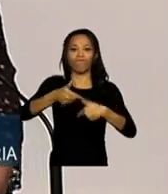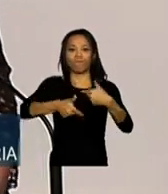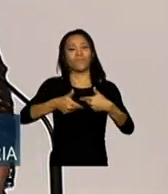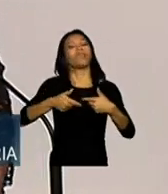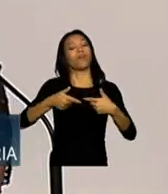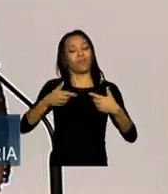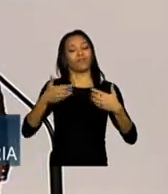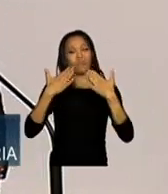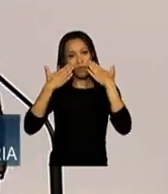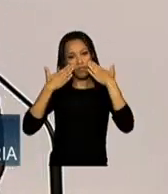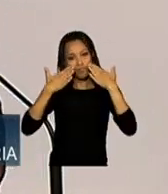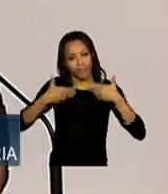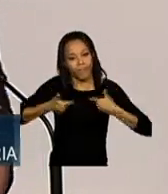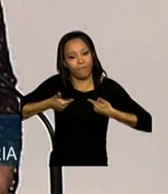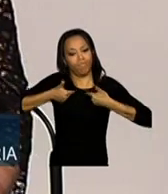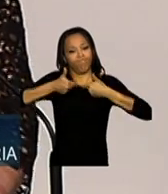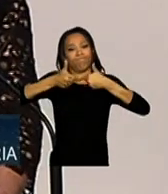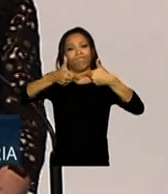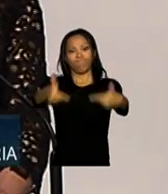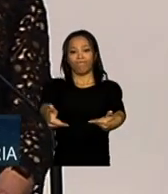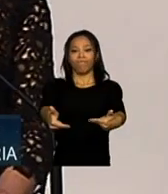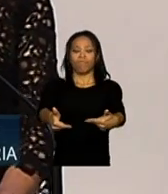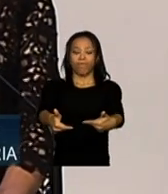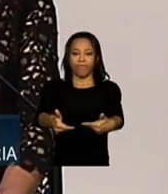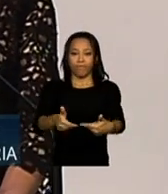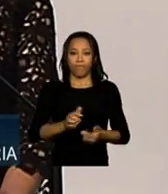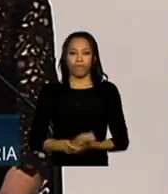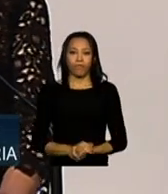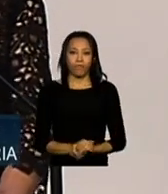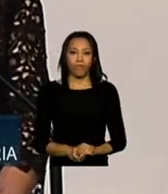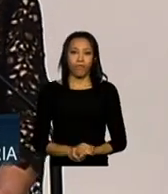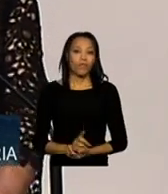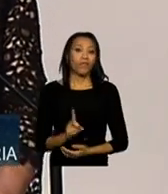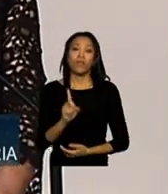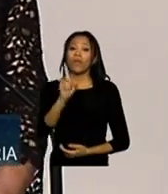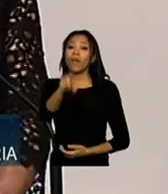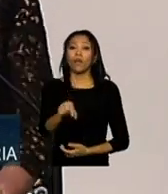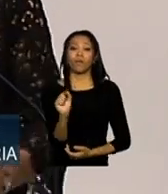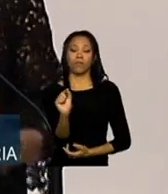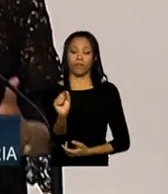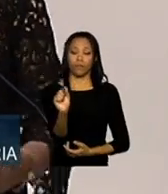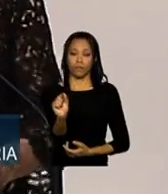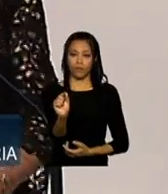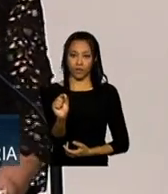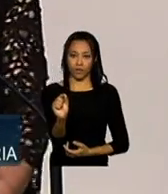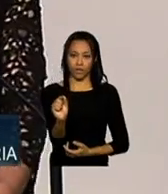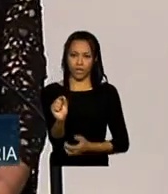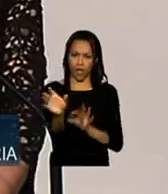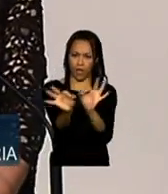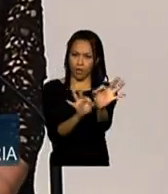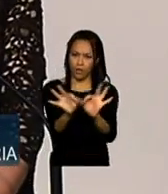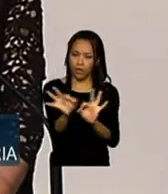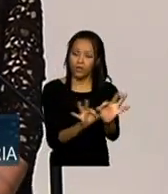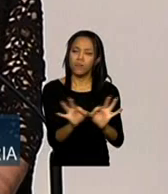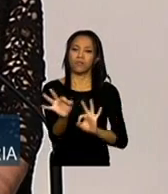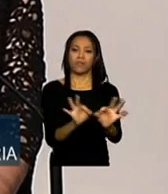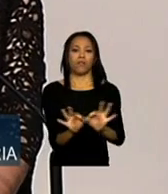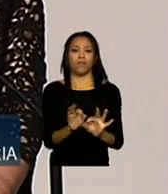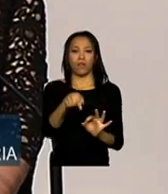enfrentar juntos. É a construção e a estruturação no